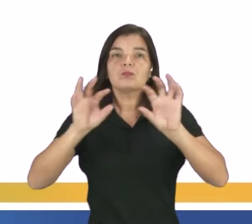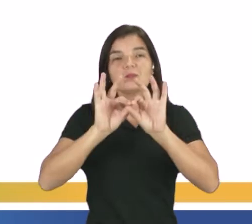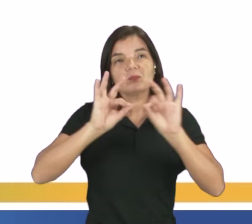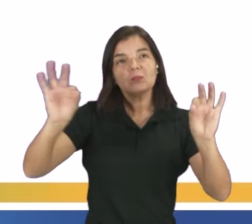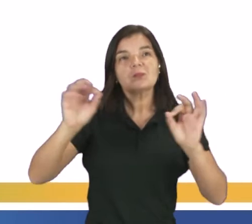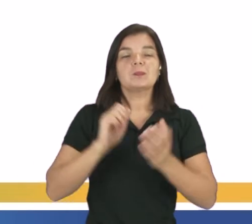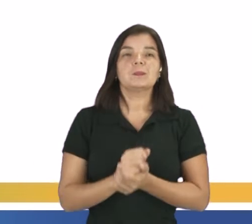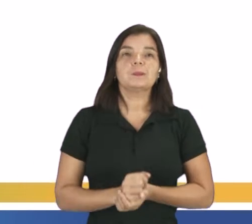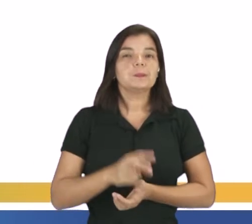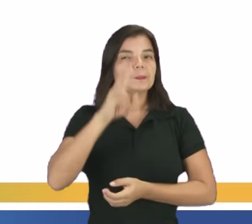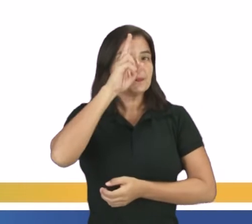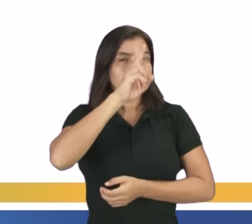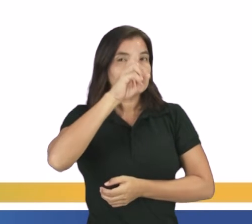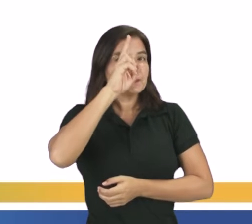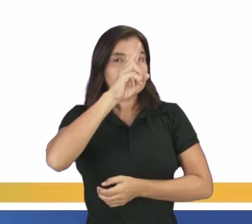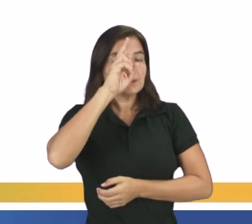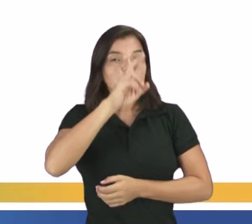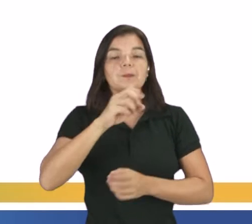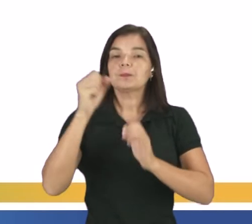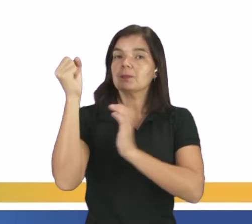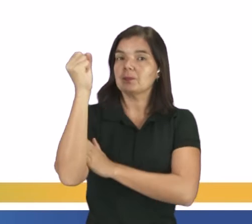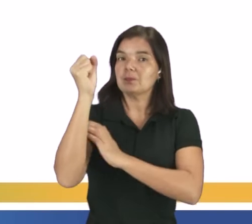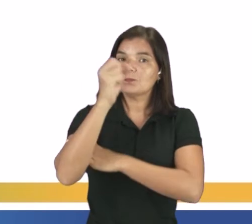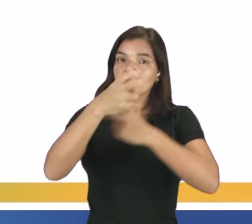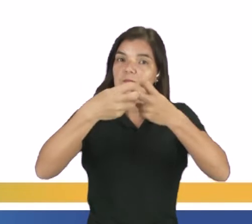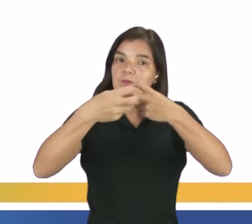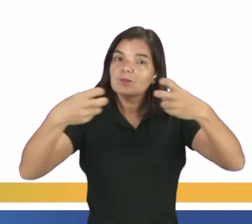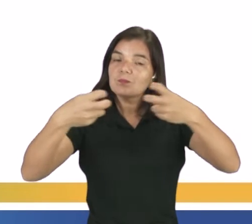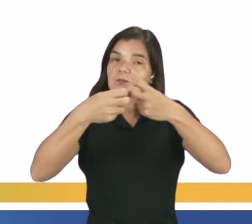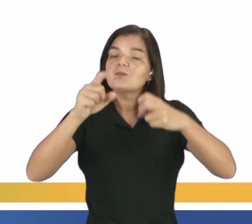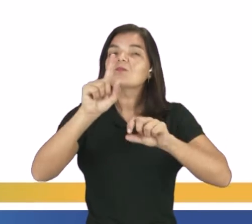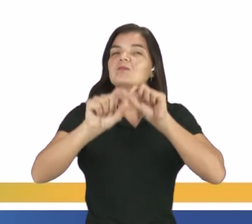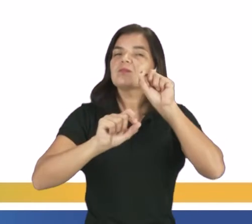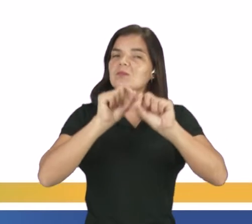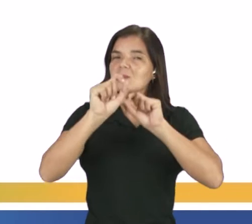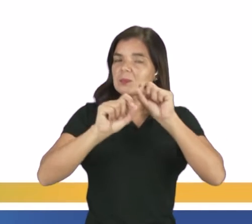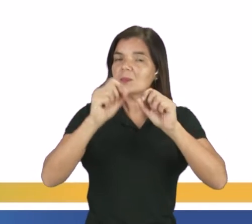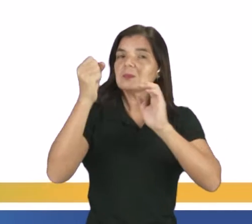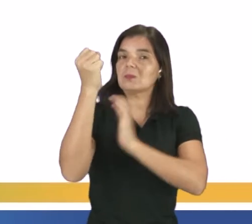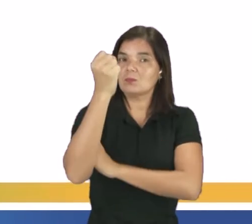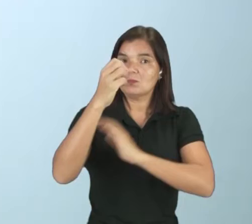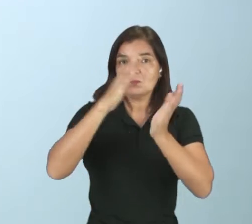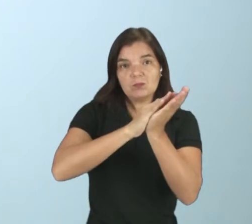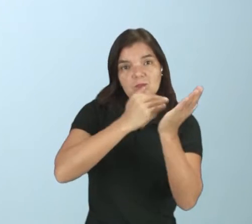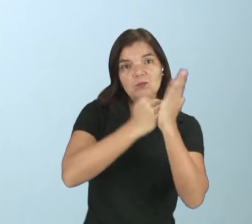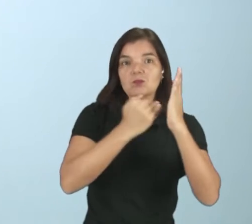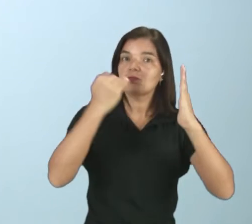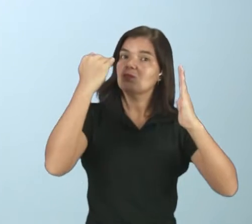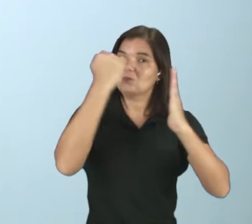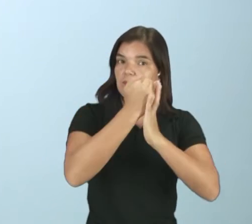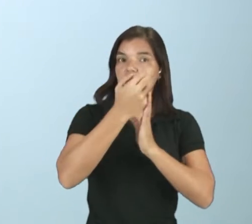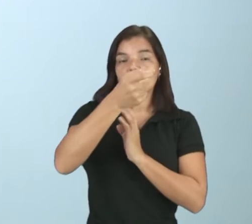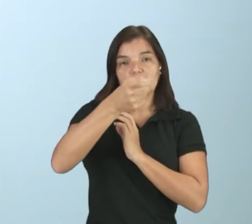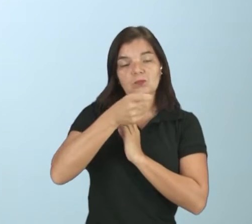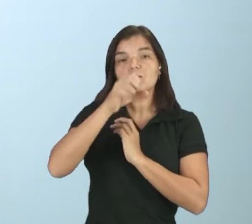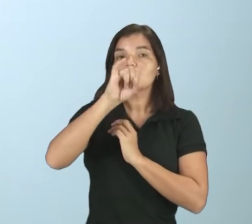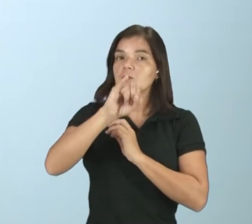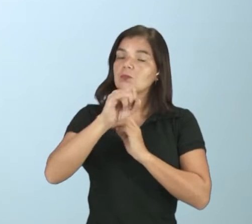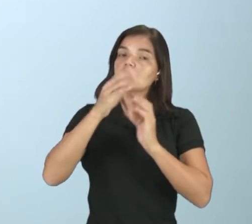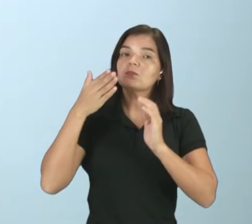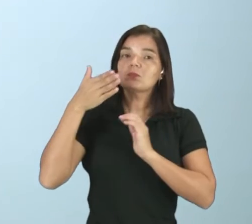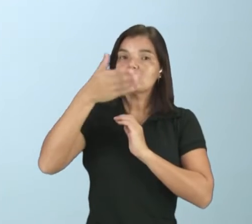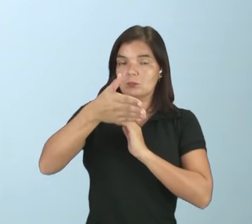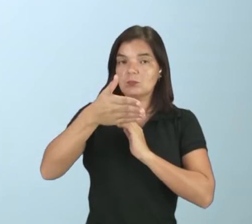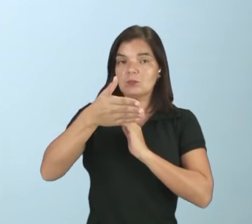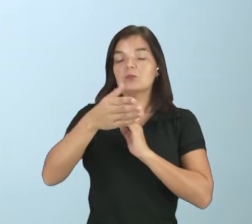distância. Lembrando, a força elástica ela é uma força que ela aumenta conforme o x, então são